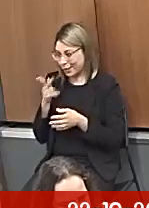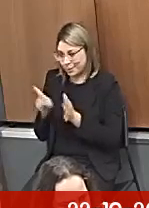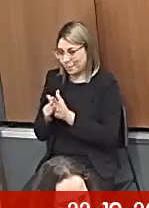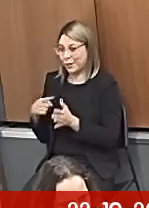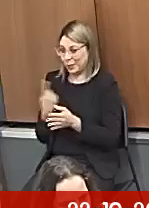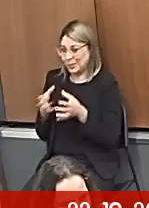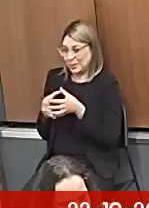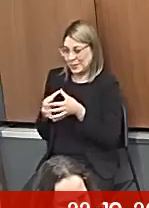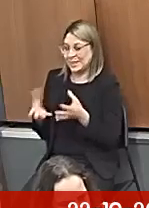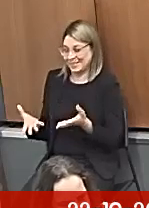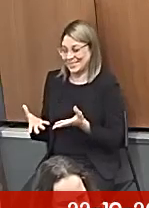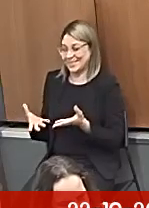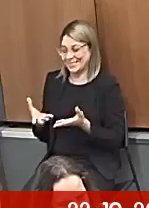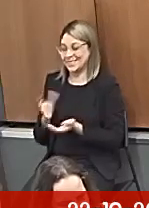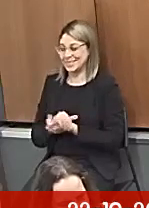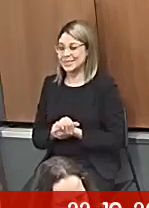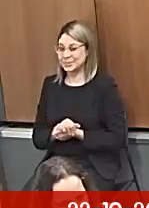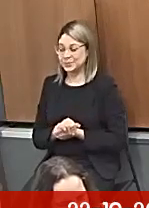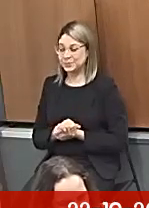comissão.